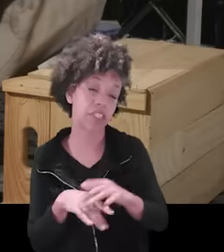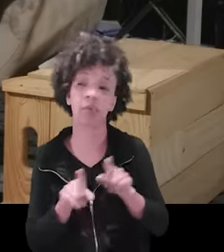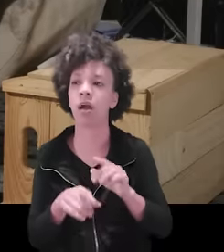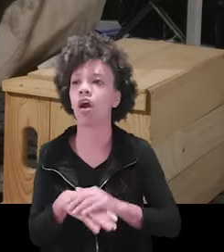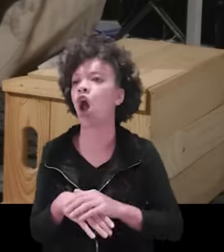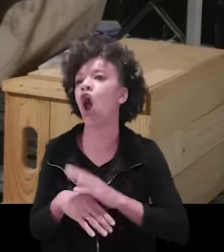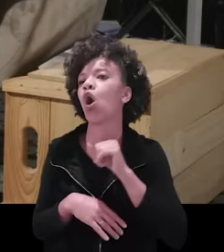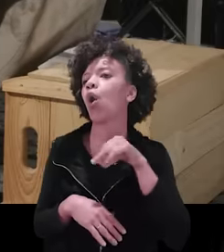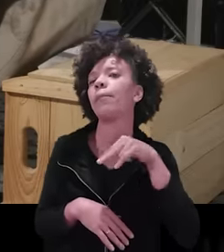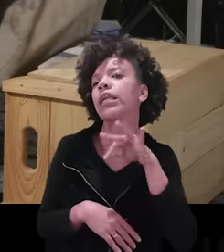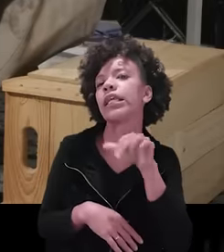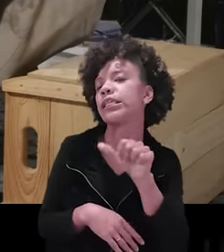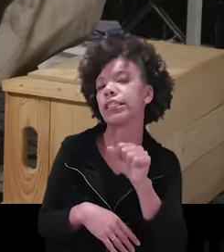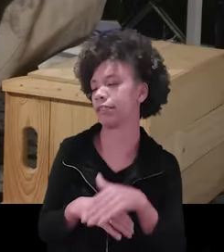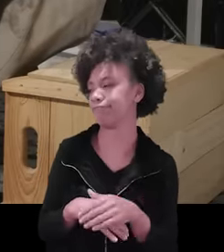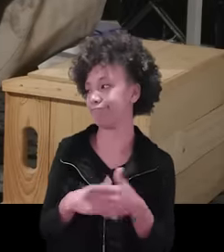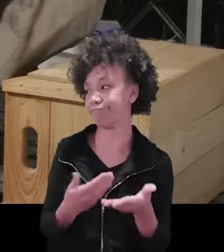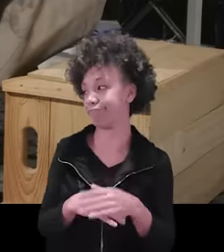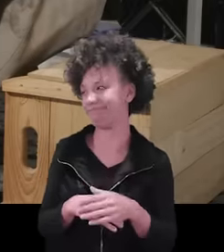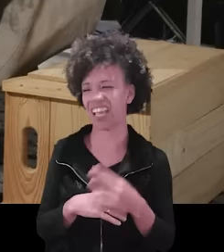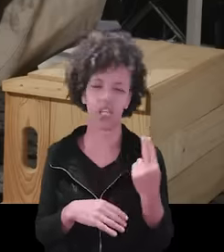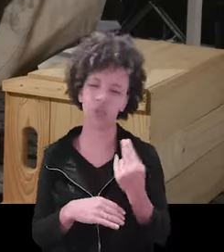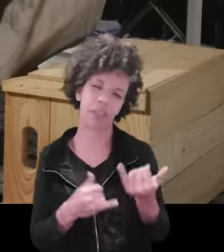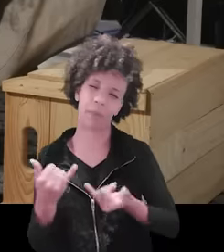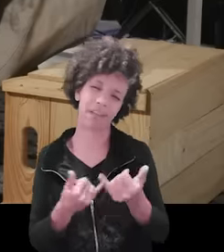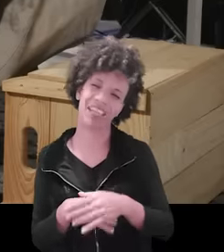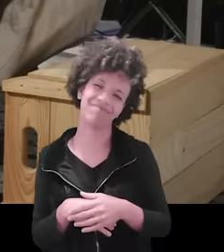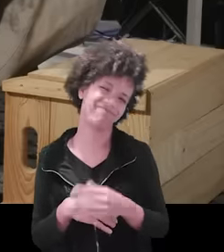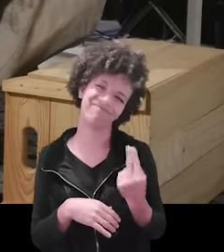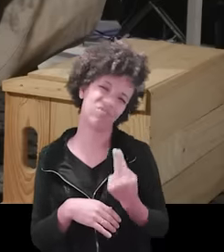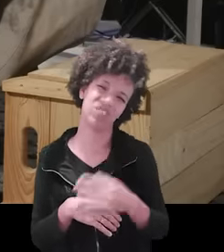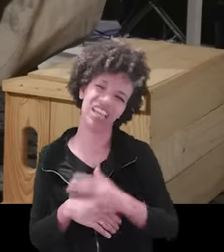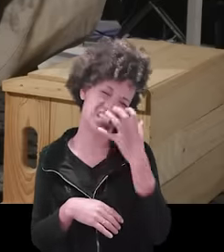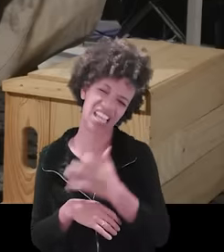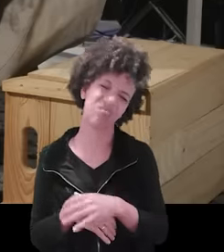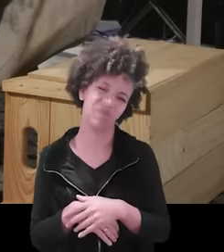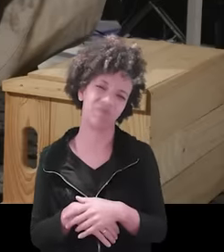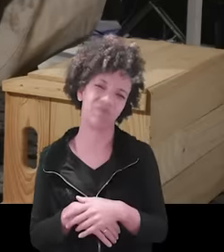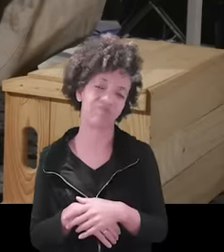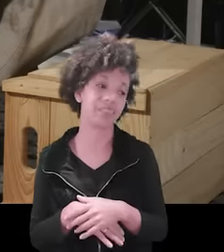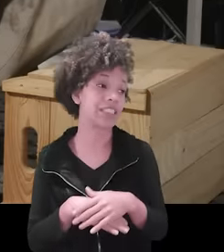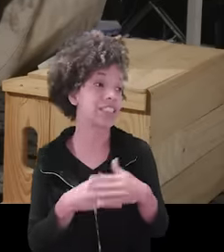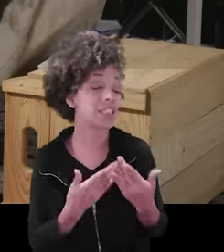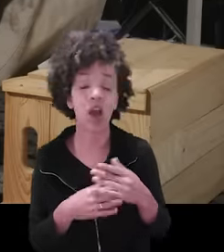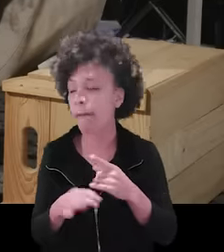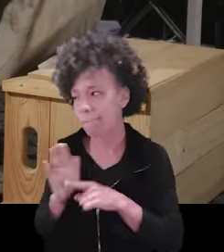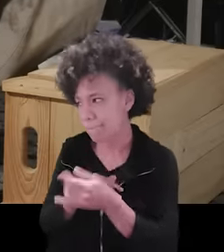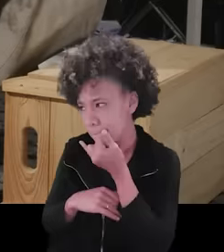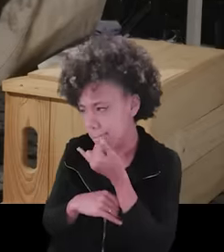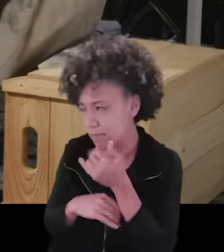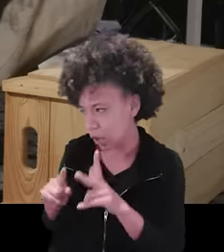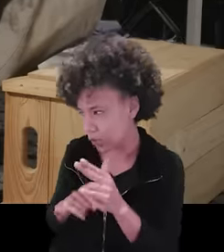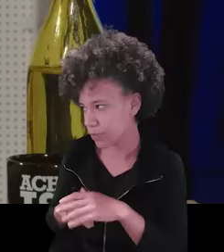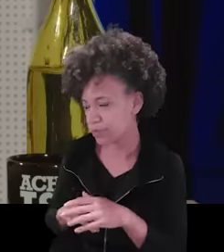e talvez a sua a gente bonita da mesma forma lembro aqui não dá para brincar de ainda aqui é muito sério né Então tá aí a